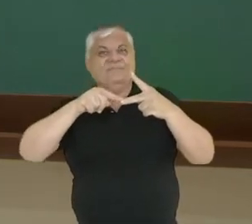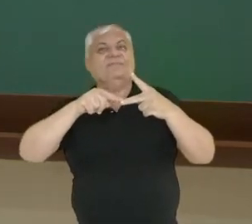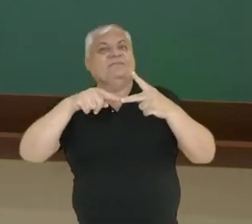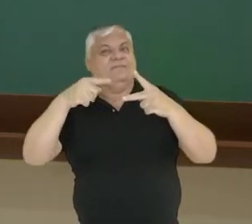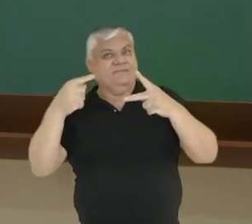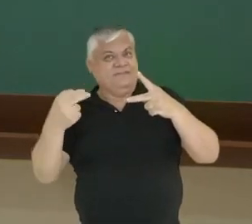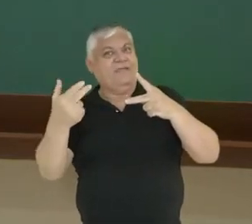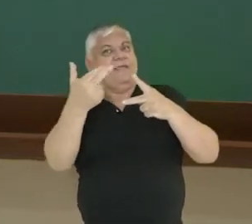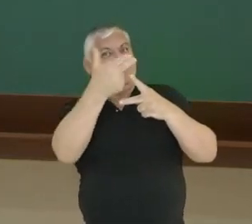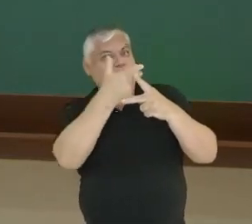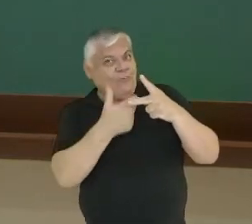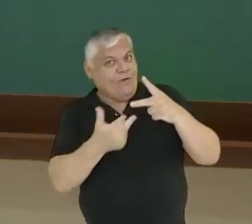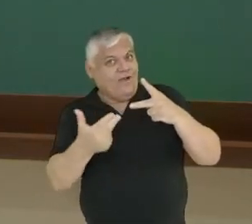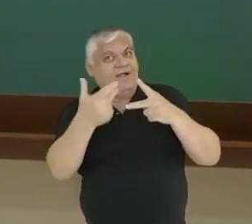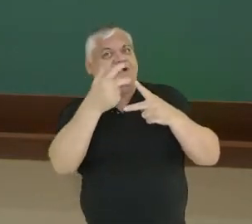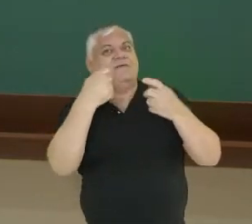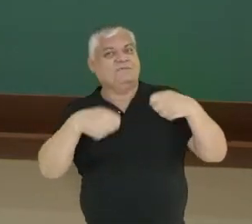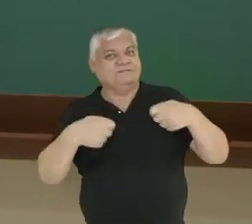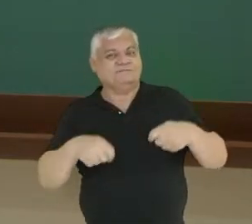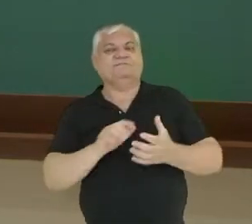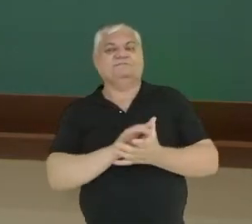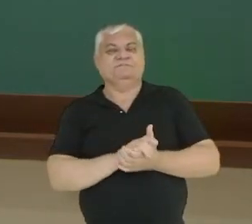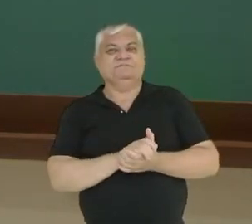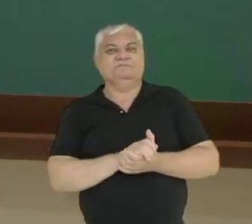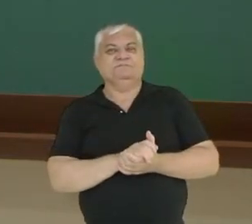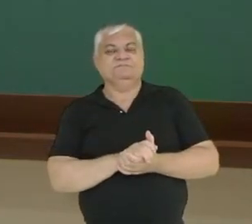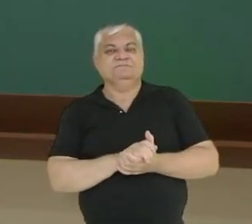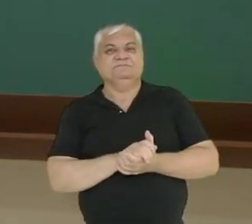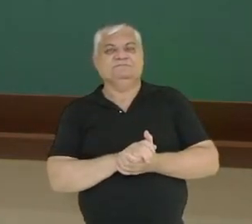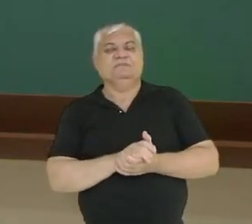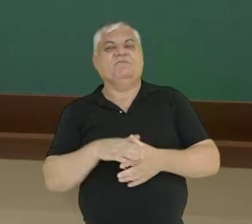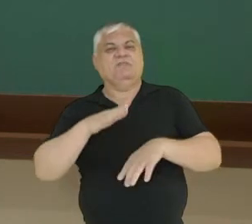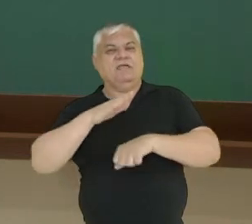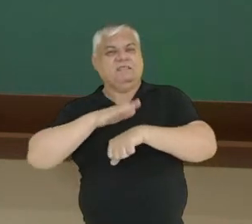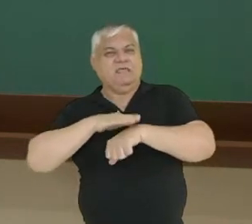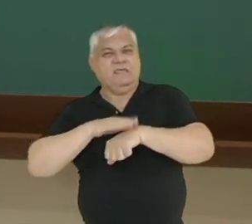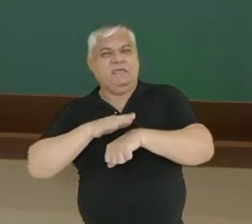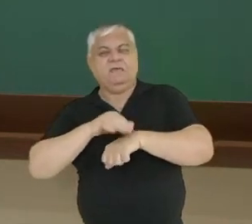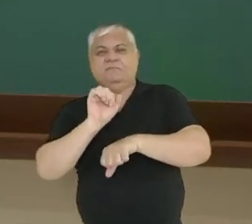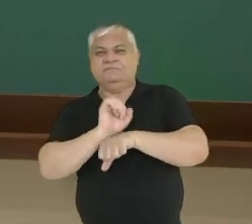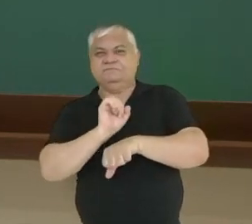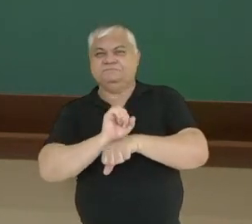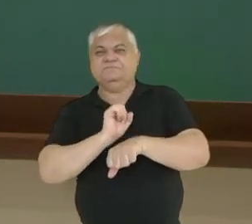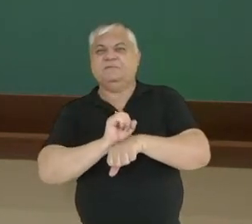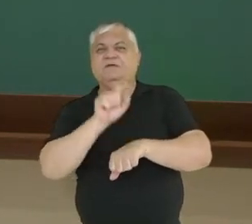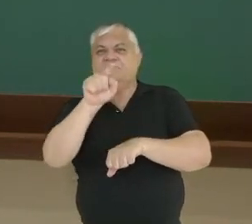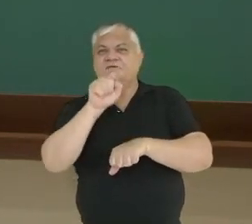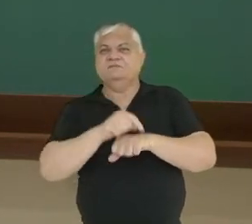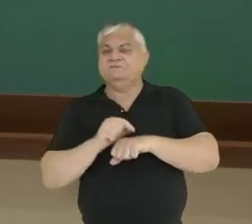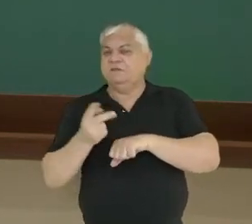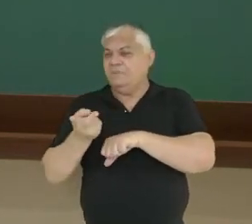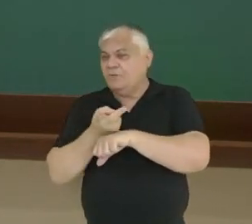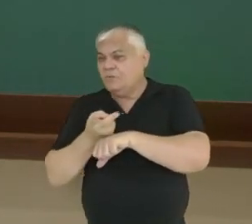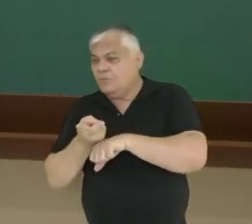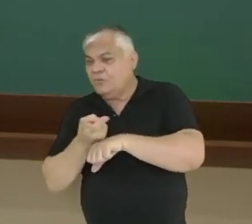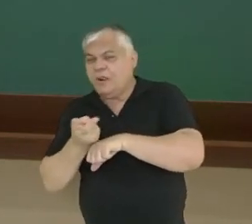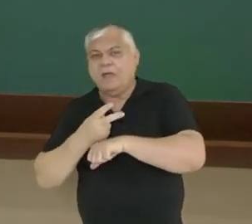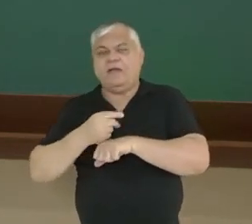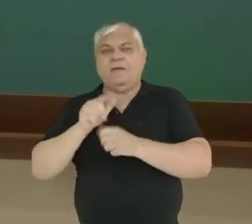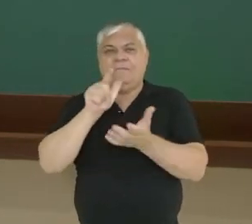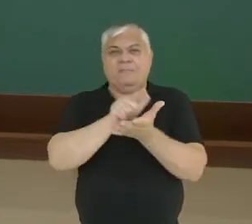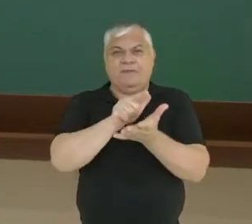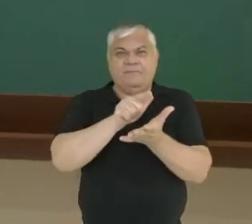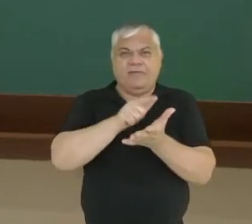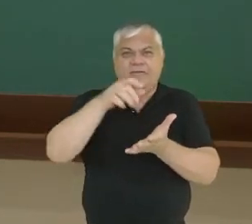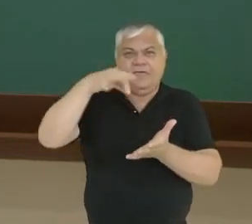das outras medidas do triângulo. Então a professora vai dar um tempinho agora para você providenciar